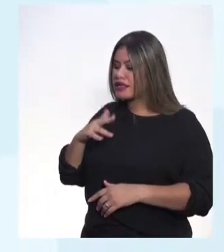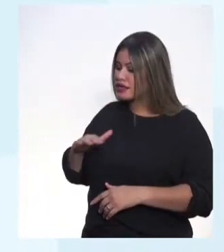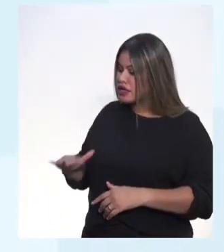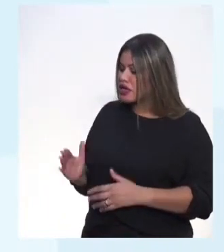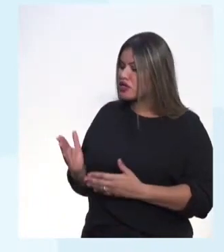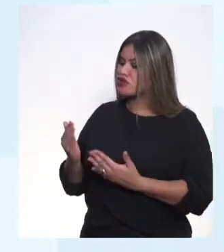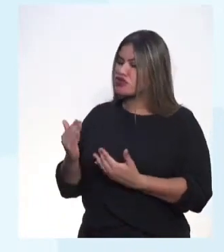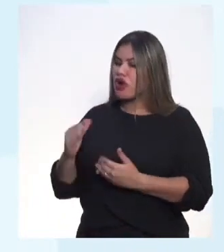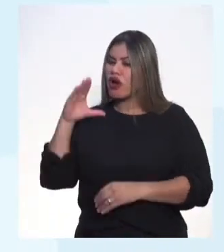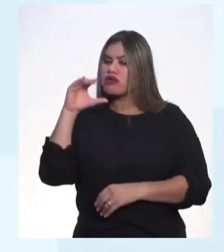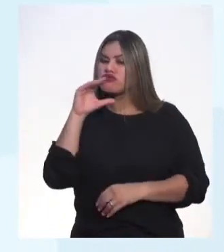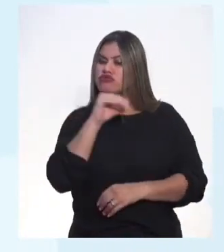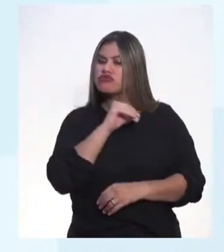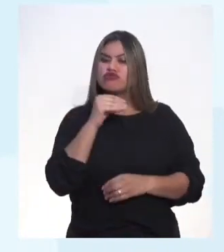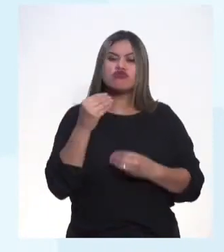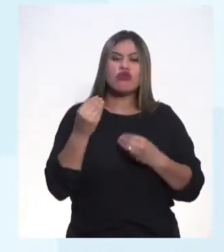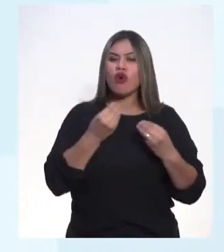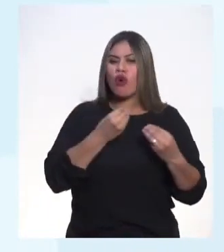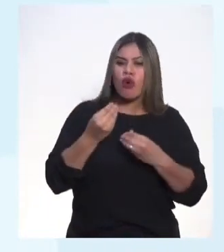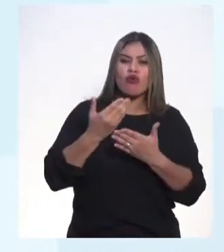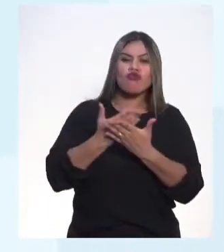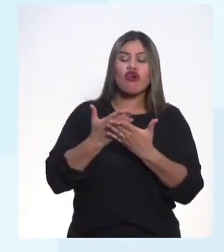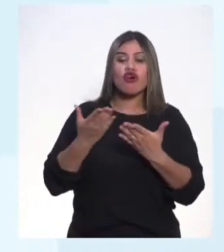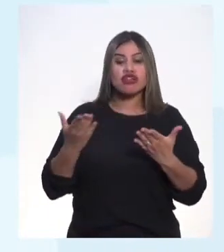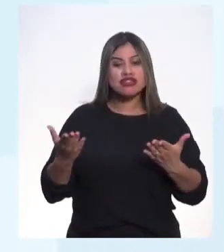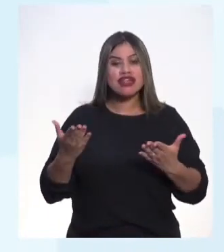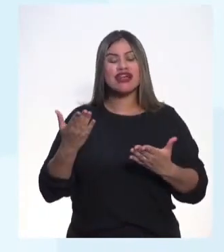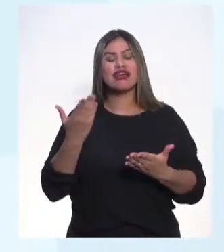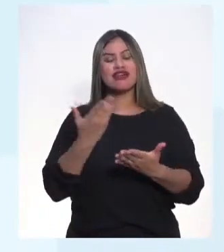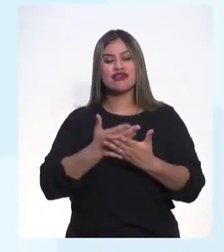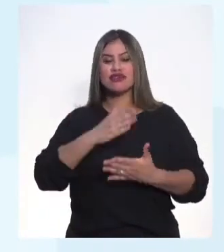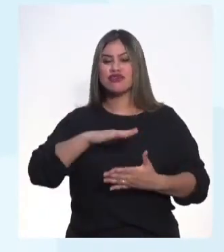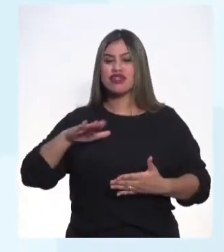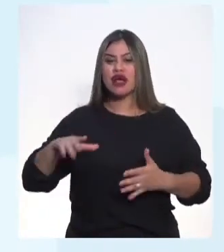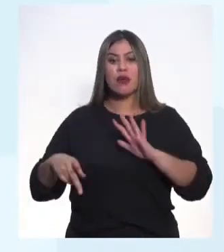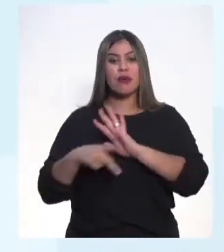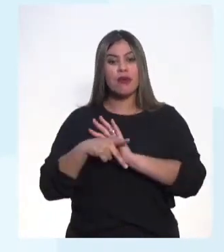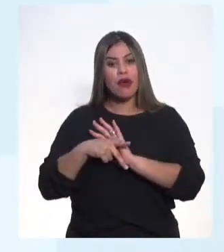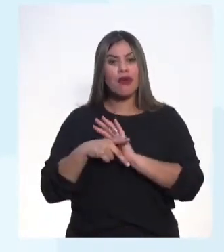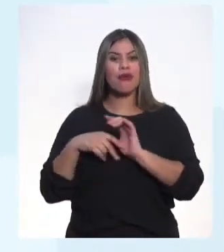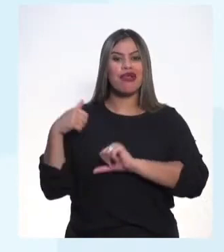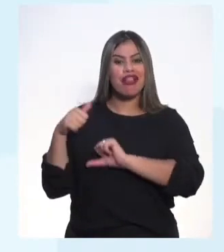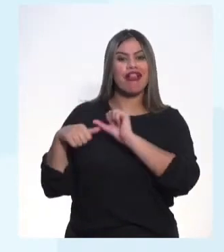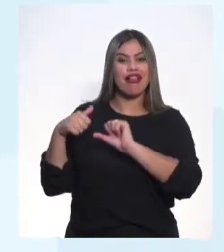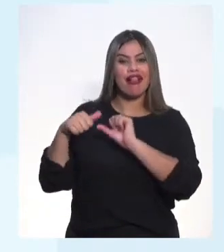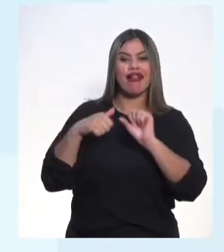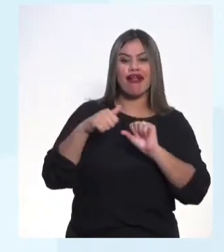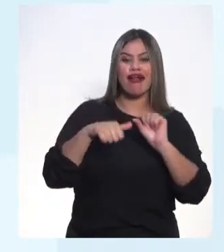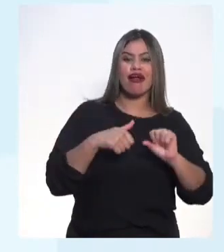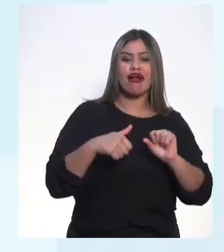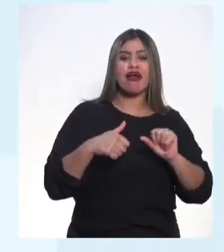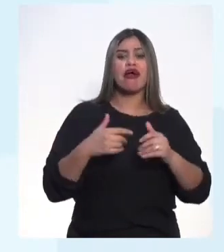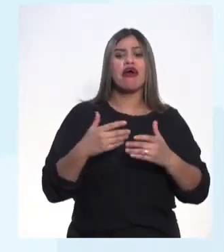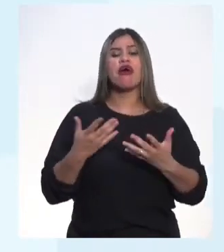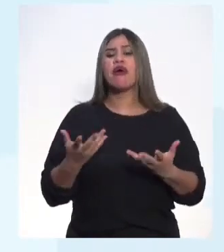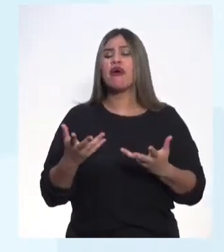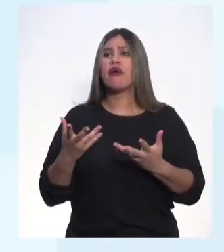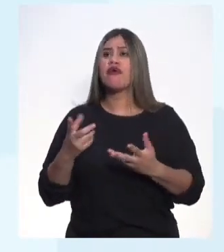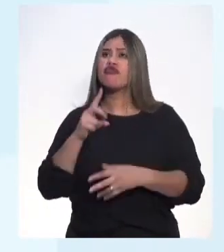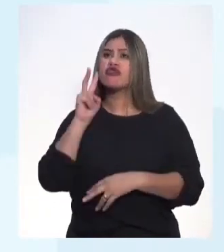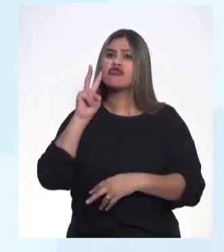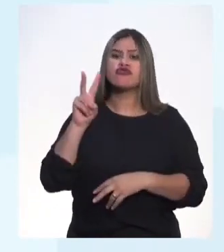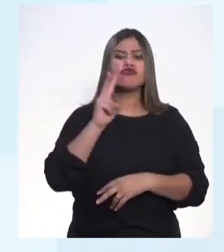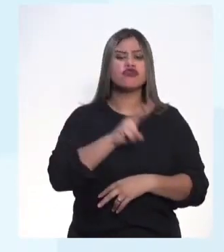adolescência, vida adulta. Queridos alunos, vocês nessa fase, né, de tantas mudanças, quais foram as pessoas que